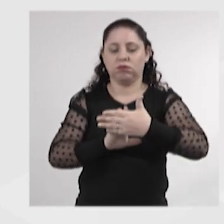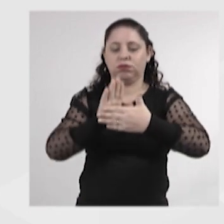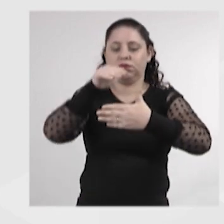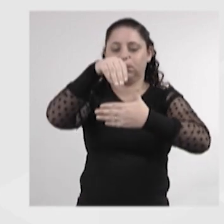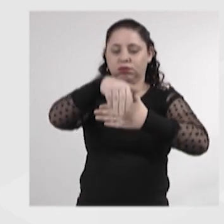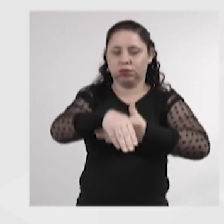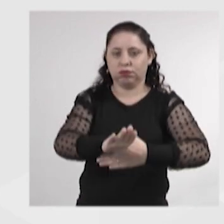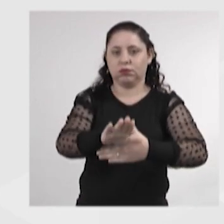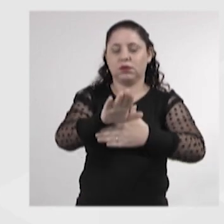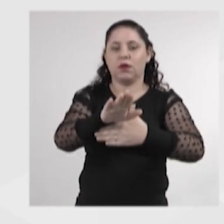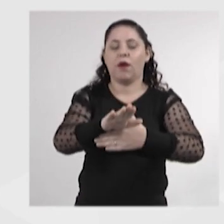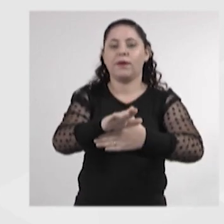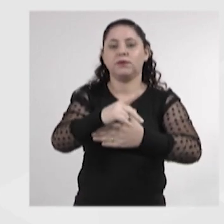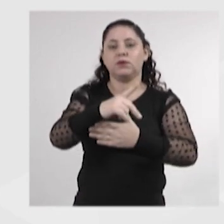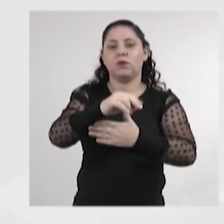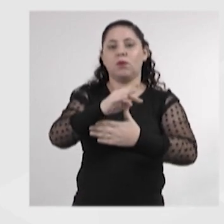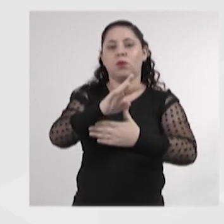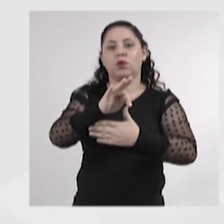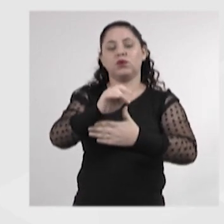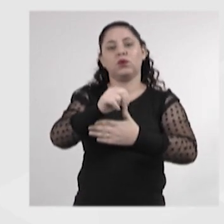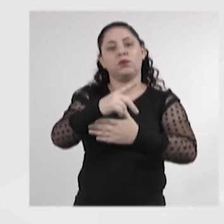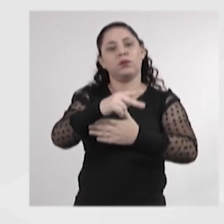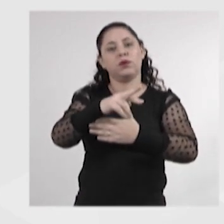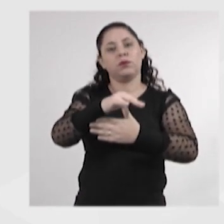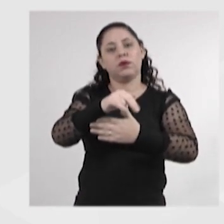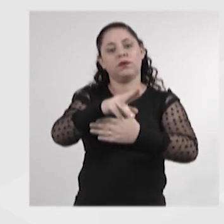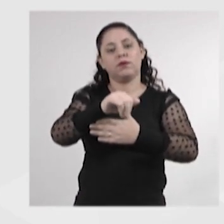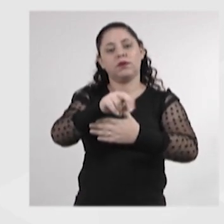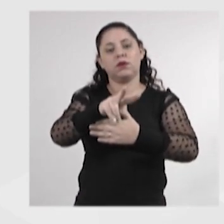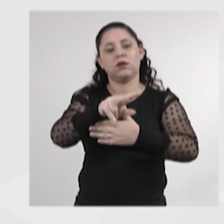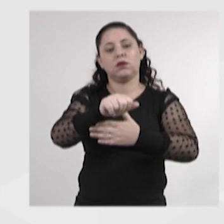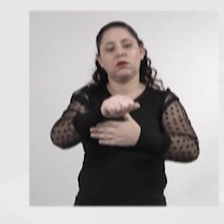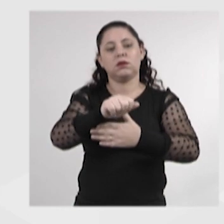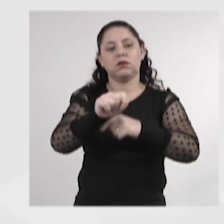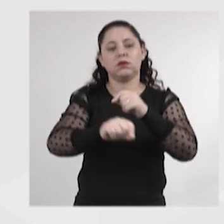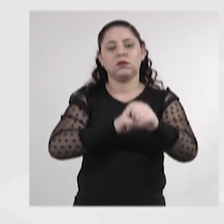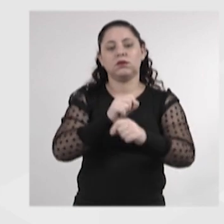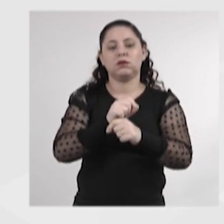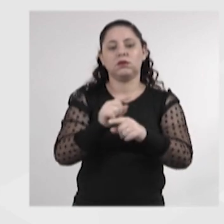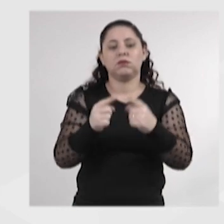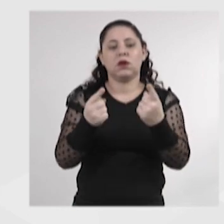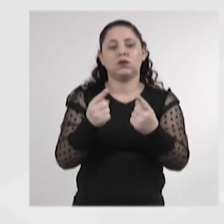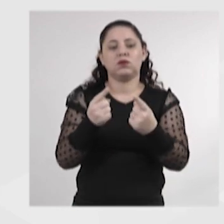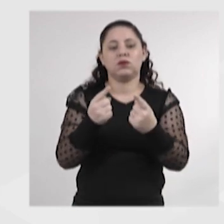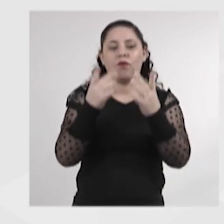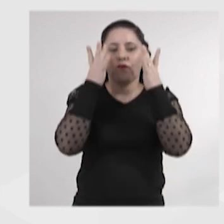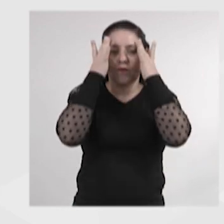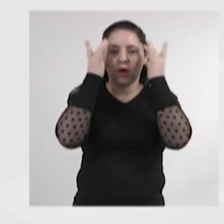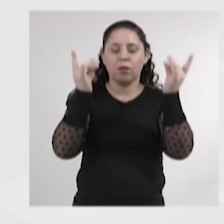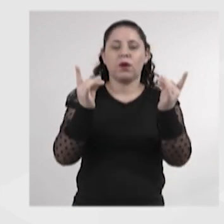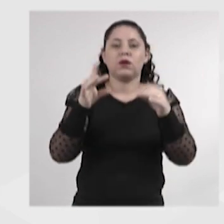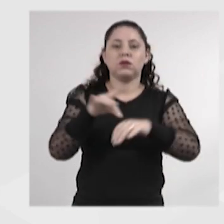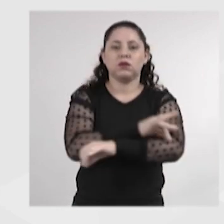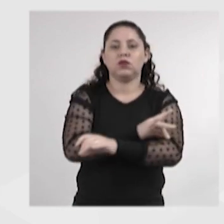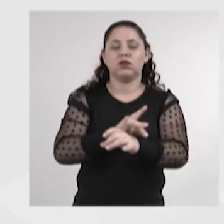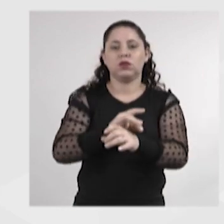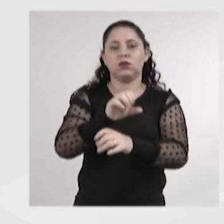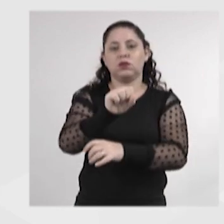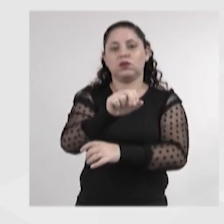a montante, que é a de Porto Primavera, que também... Porto Primavera é um nome mais coloquial, né, que é o nome que pega, mas o nome oficial é Engenheiro Sérgio